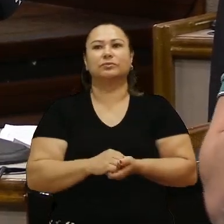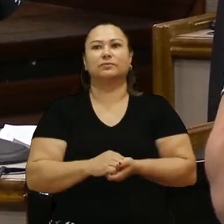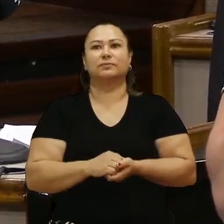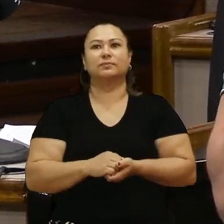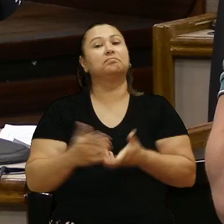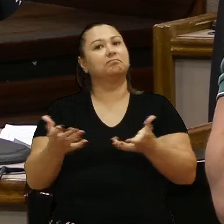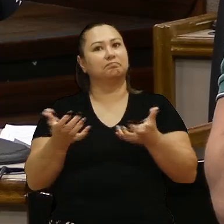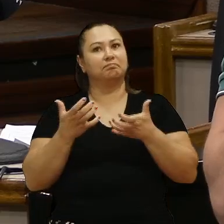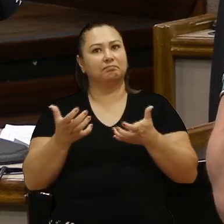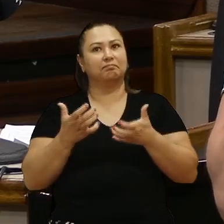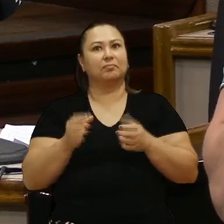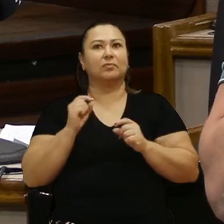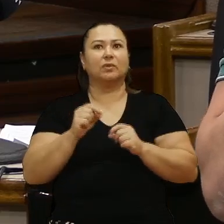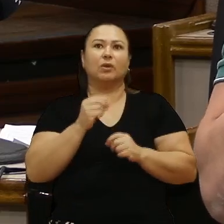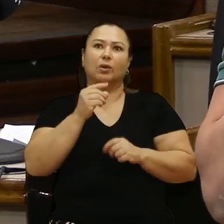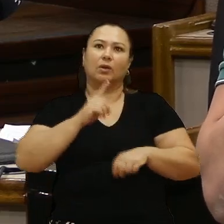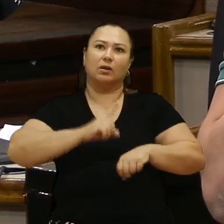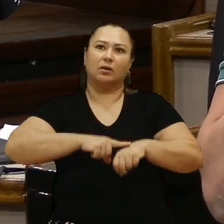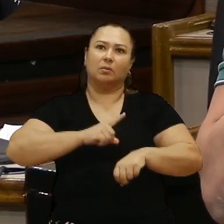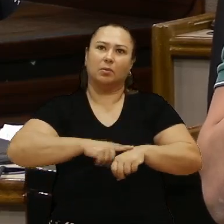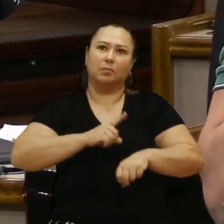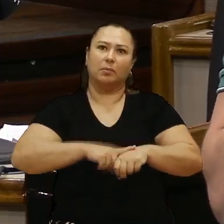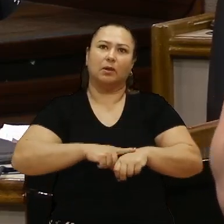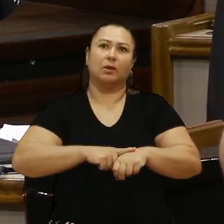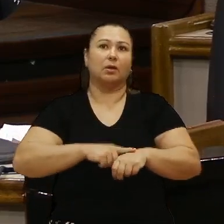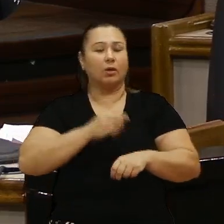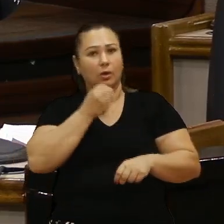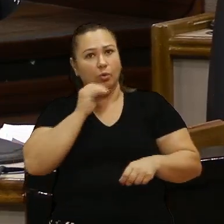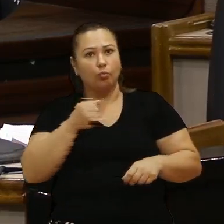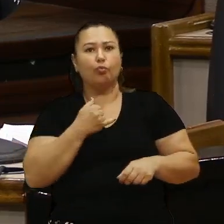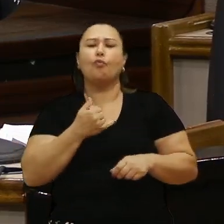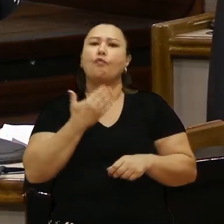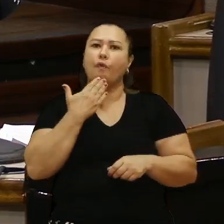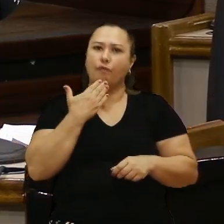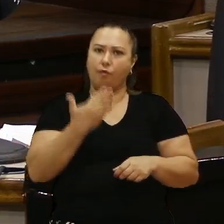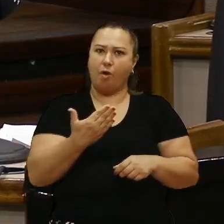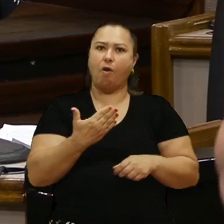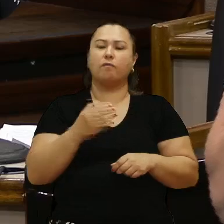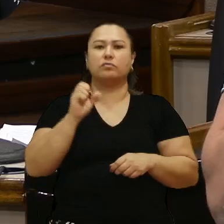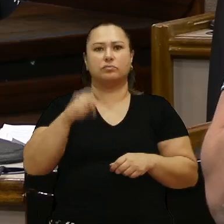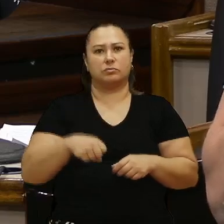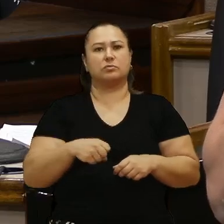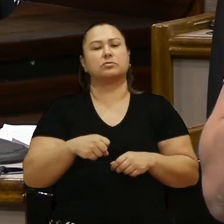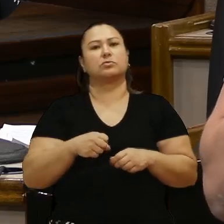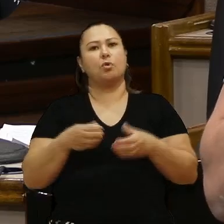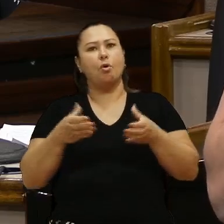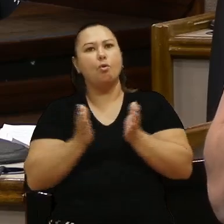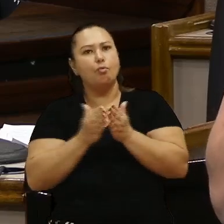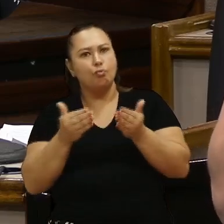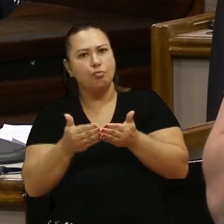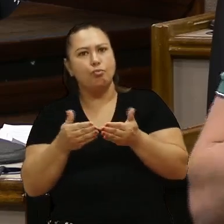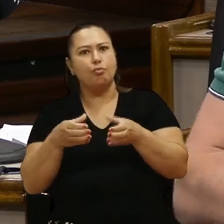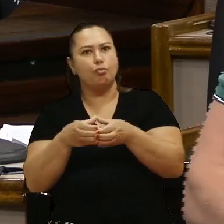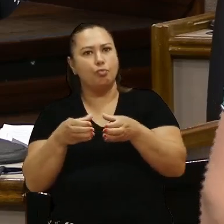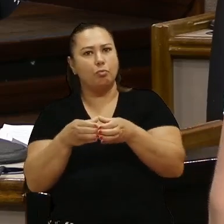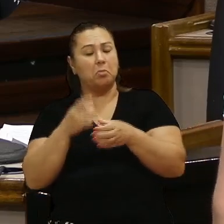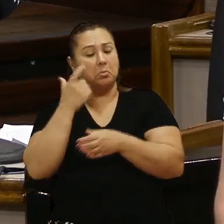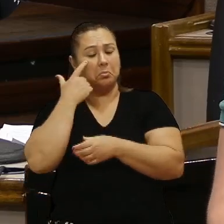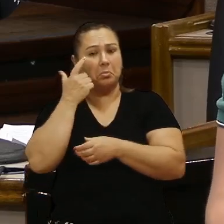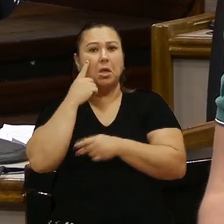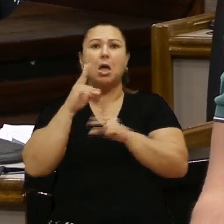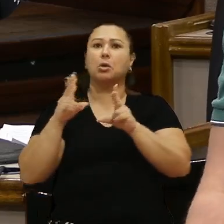quero dizer que, em momento oportuno, votarei favorável a essa frente, porque eu penso que é um